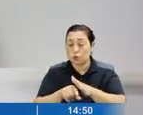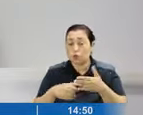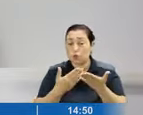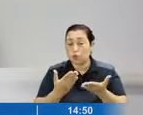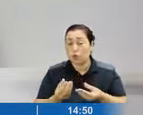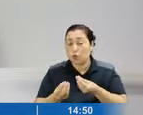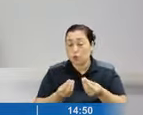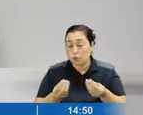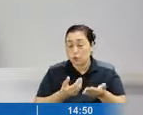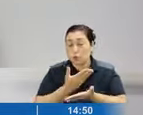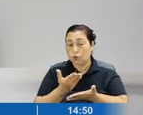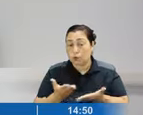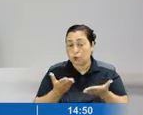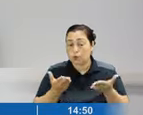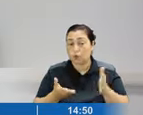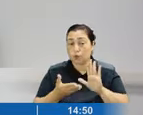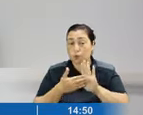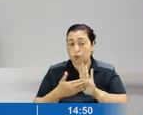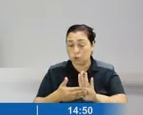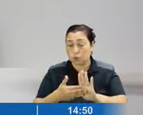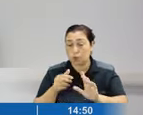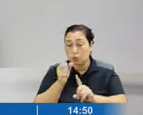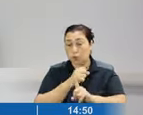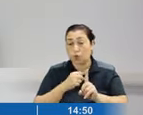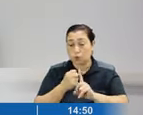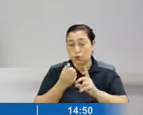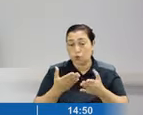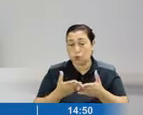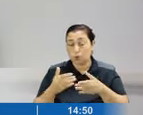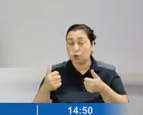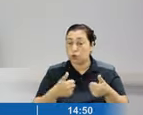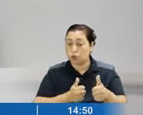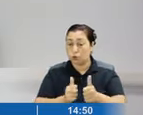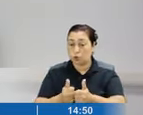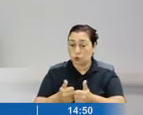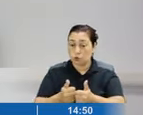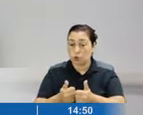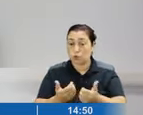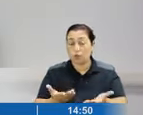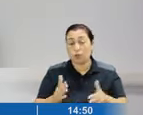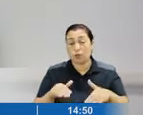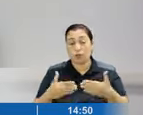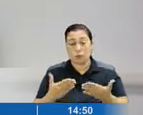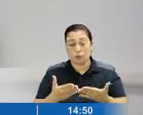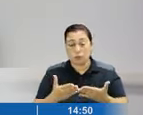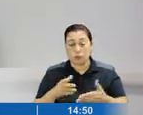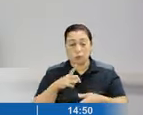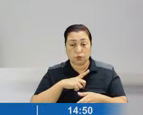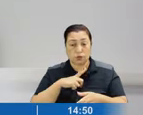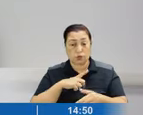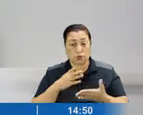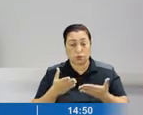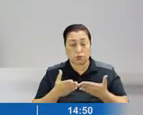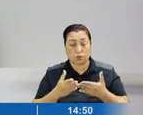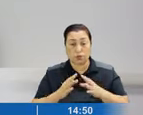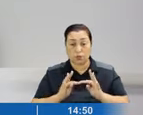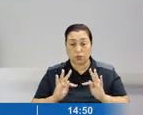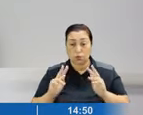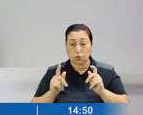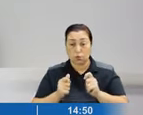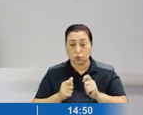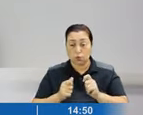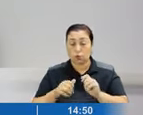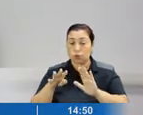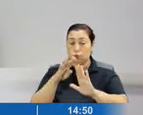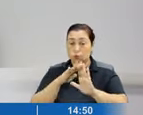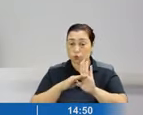consagrado como alguma coisa que vale a pena a sociedade científica seguir. Tá? Então, a gente tem aqui que todos esses